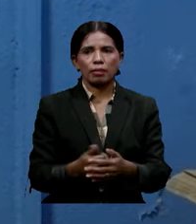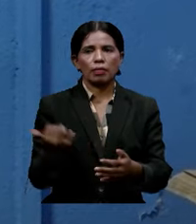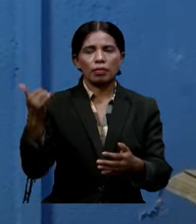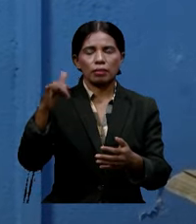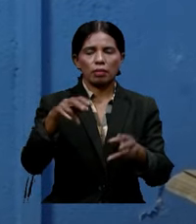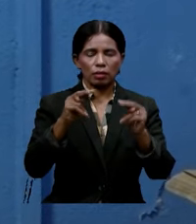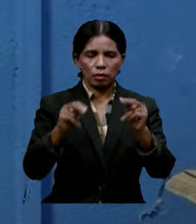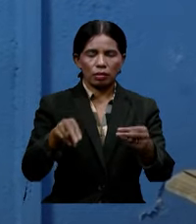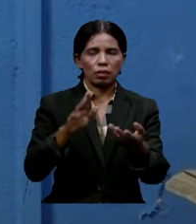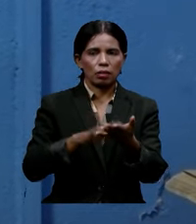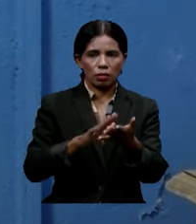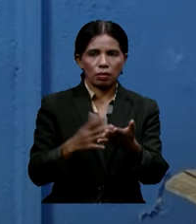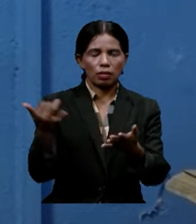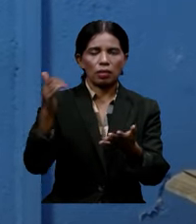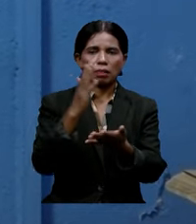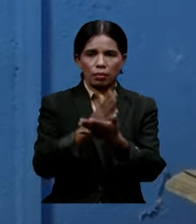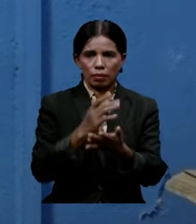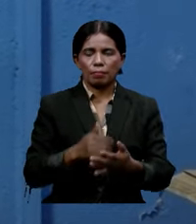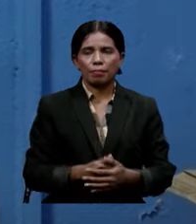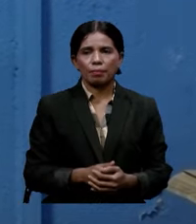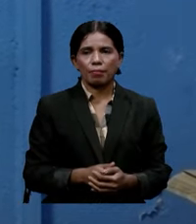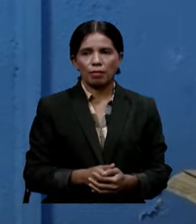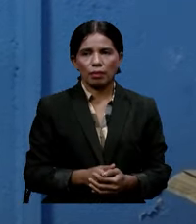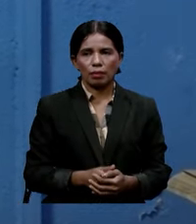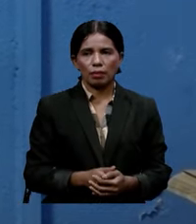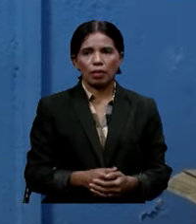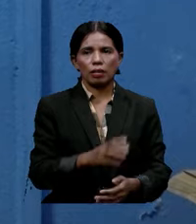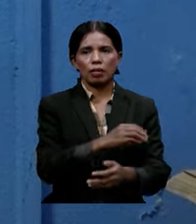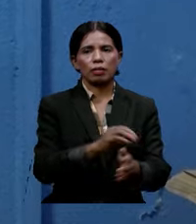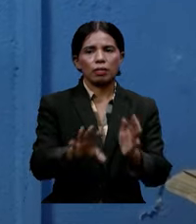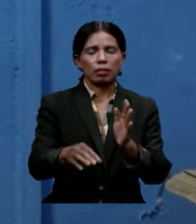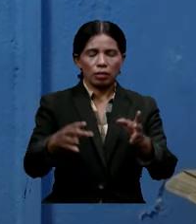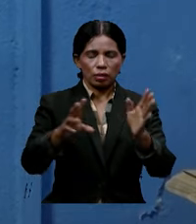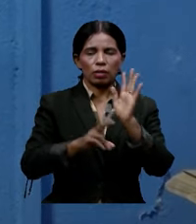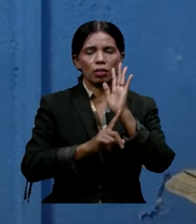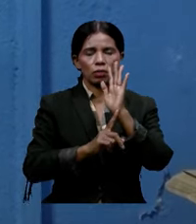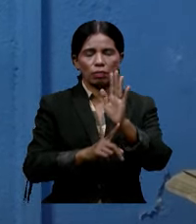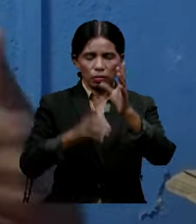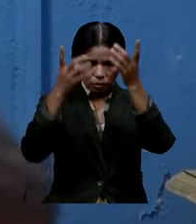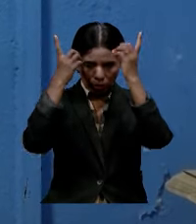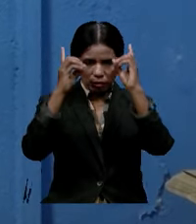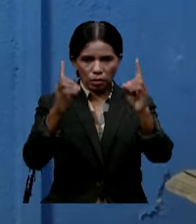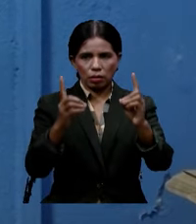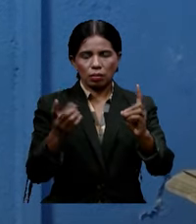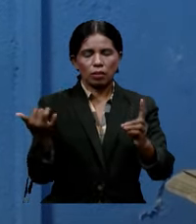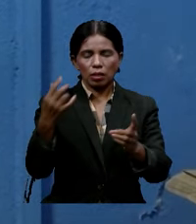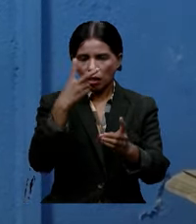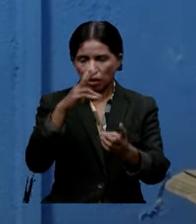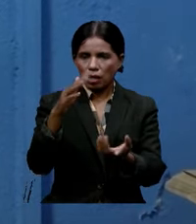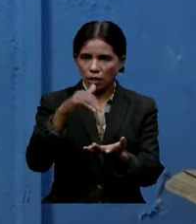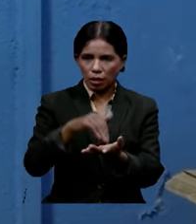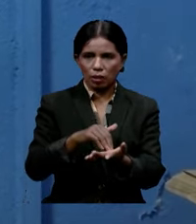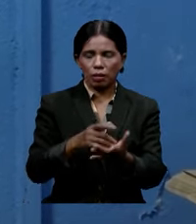dia na escola nian, nem mas será para. E ela é evidência forte mas com essa decisão. Por exemplo, será até a avaliação,